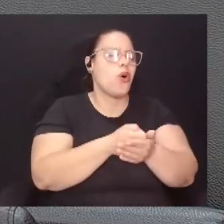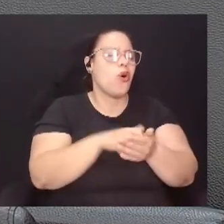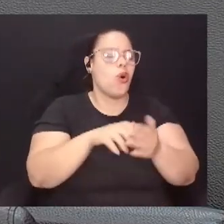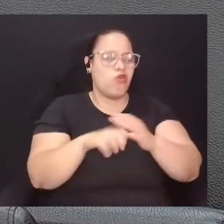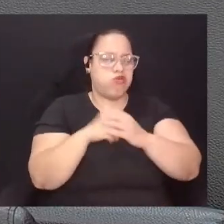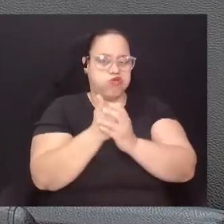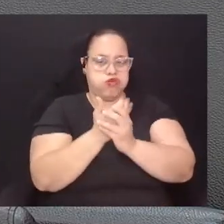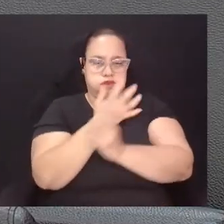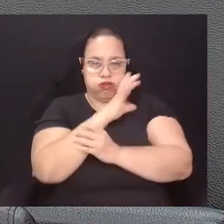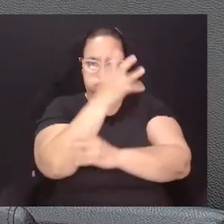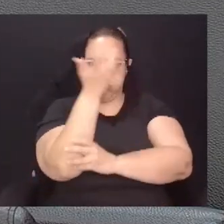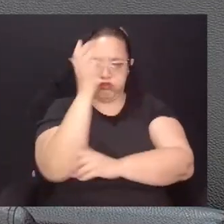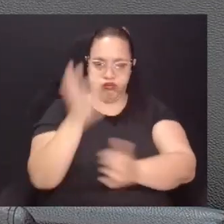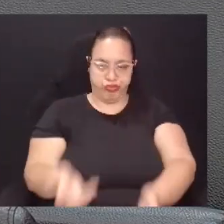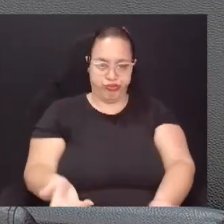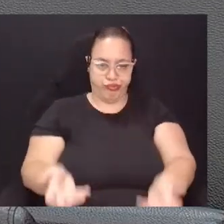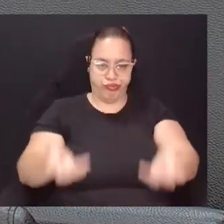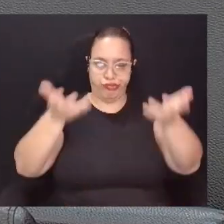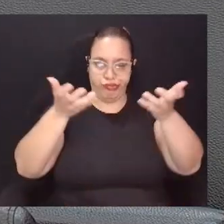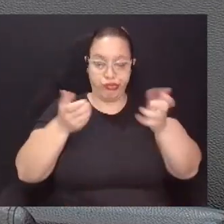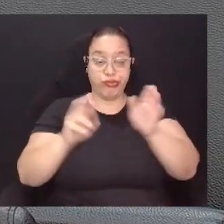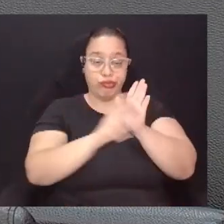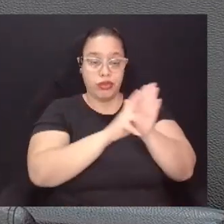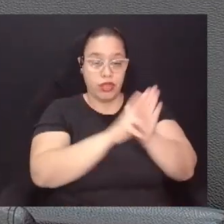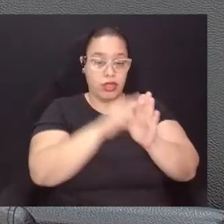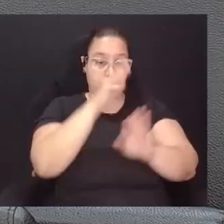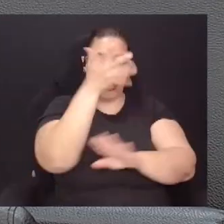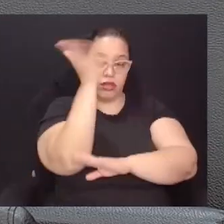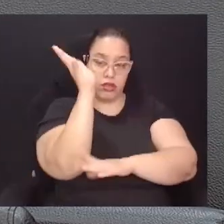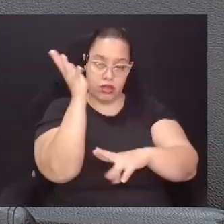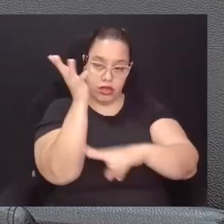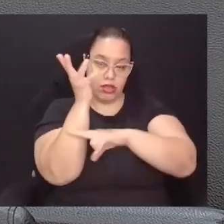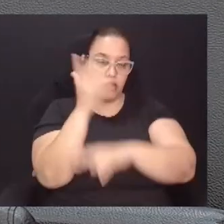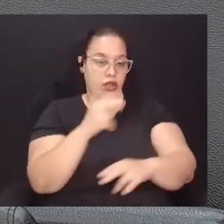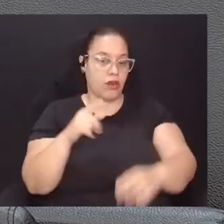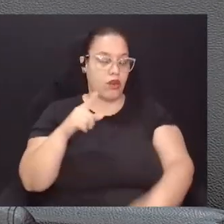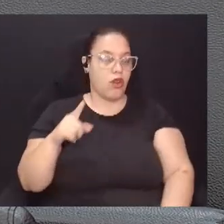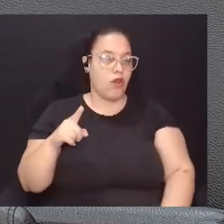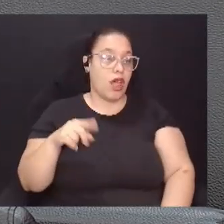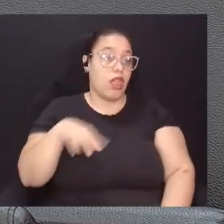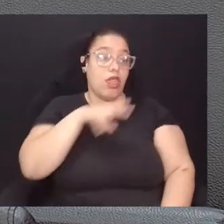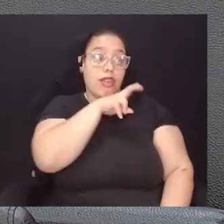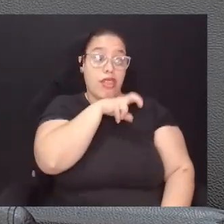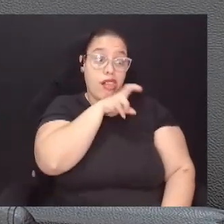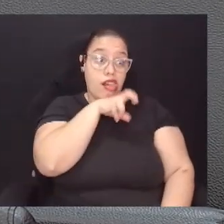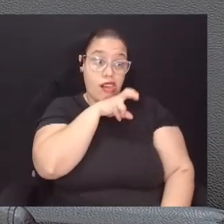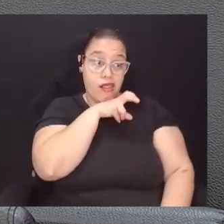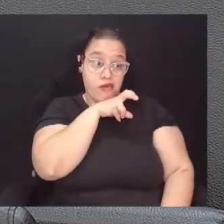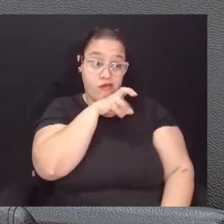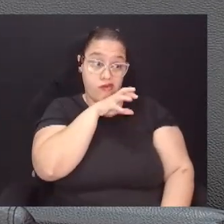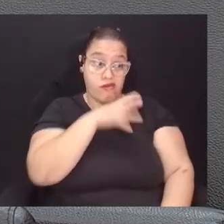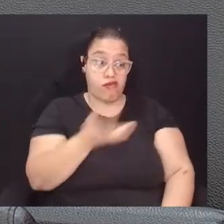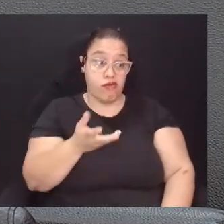mato alto, né, ele representa que a poda de um mato alto, que não vai ter cobra, não vai ter escorpião, que ali